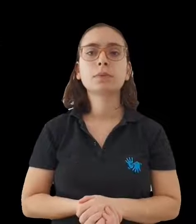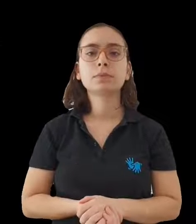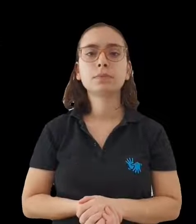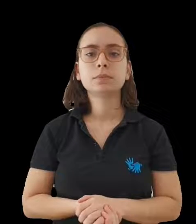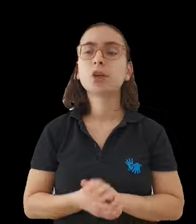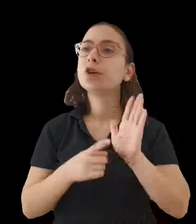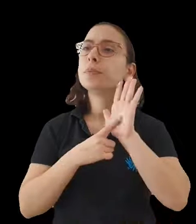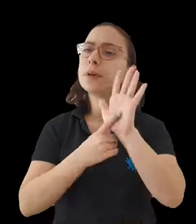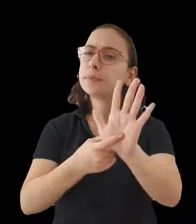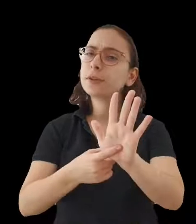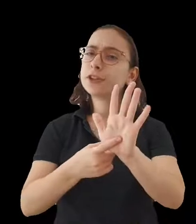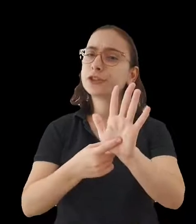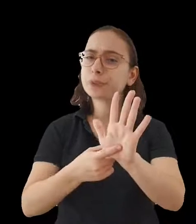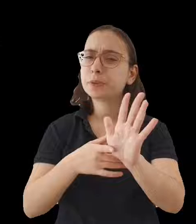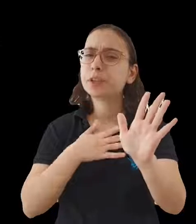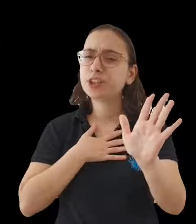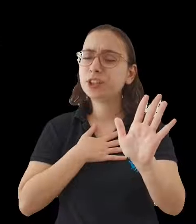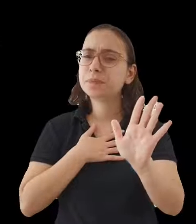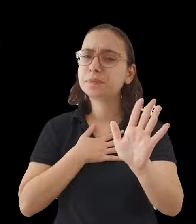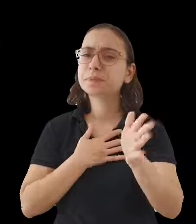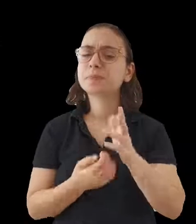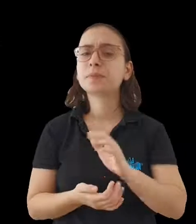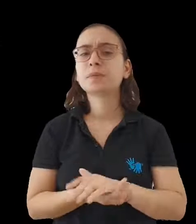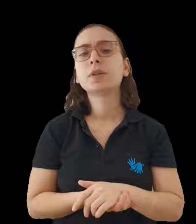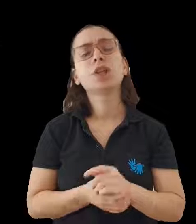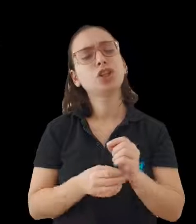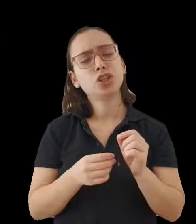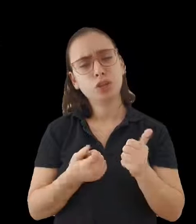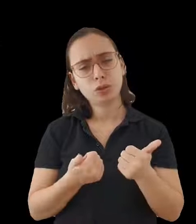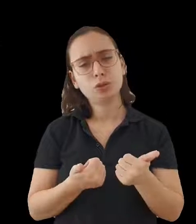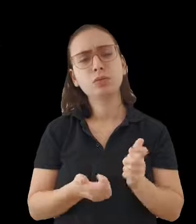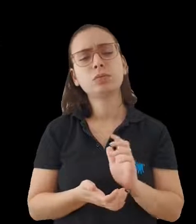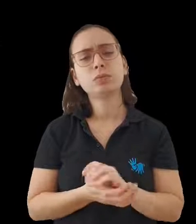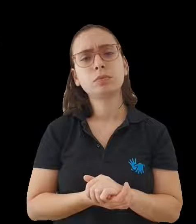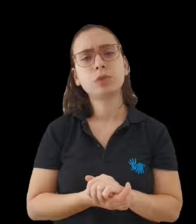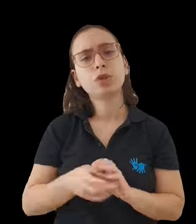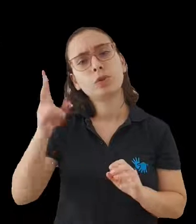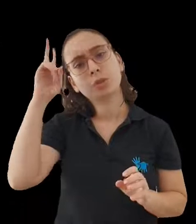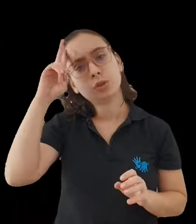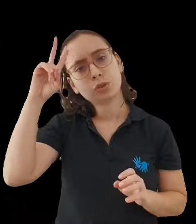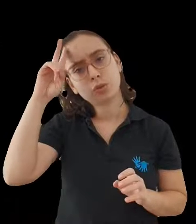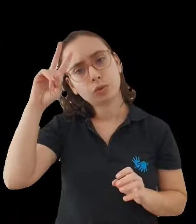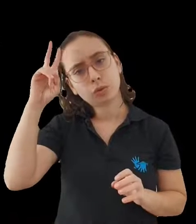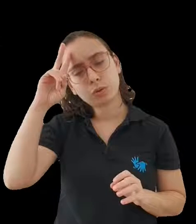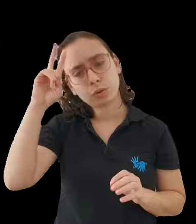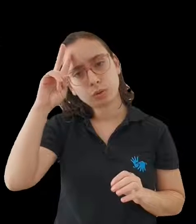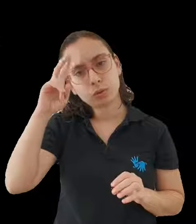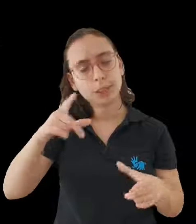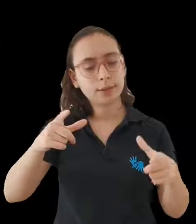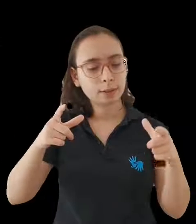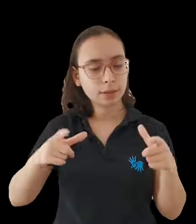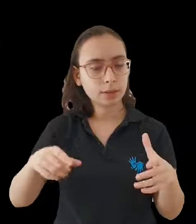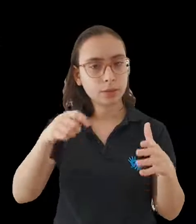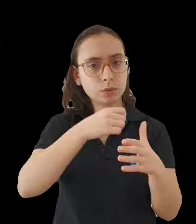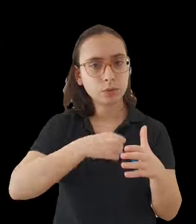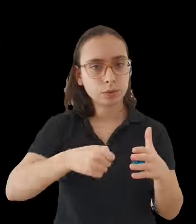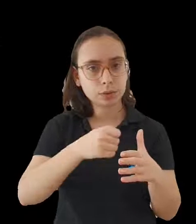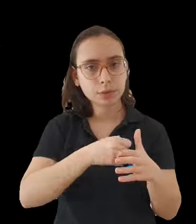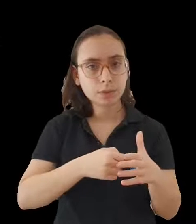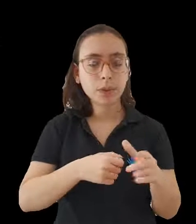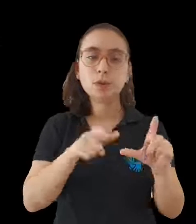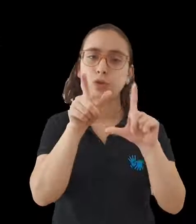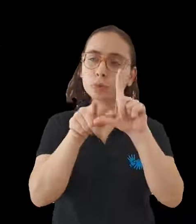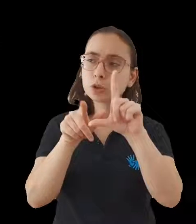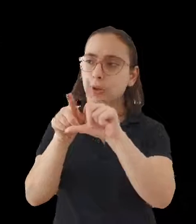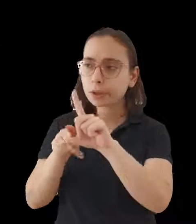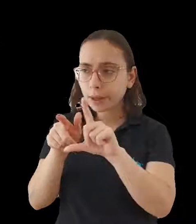Dave, por favor. Isso. Então é uma história que tem esse truque da cozinha e os personagens,